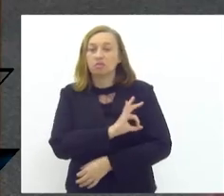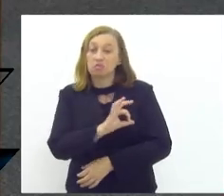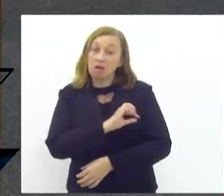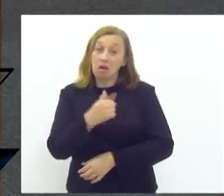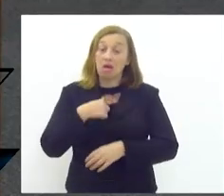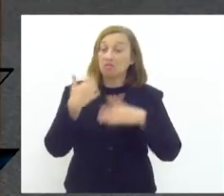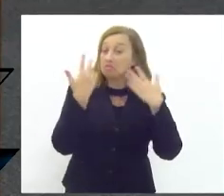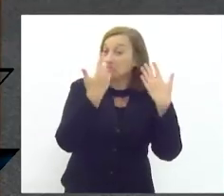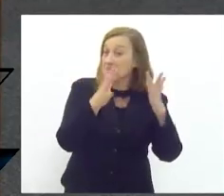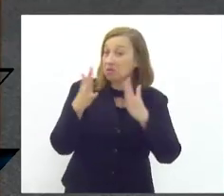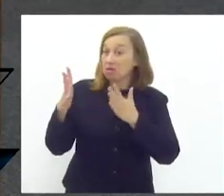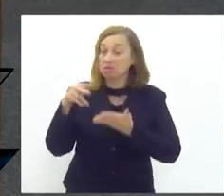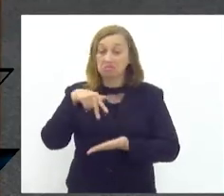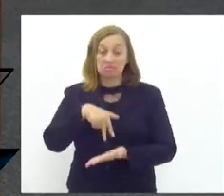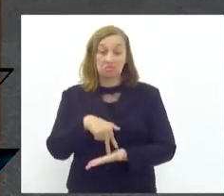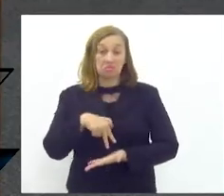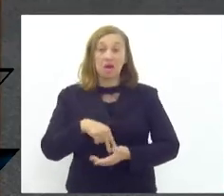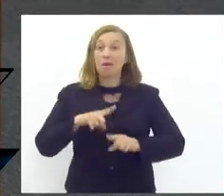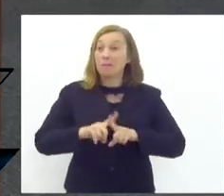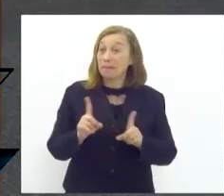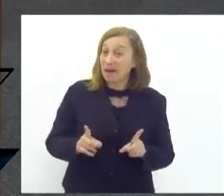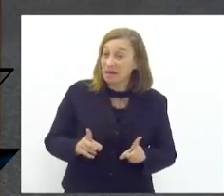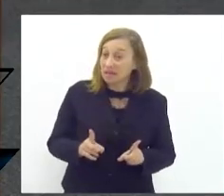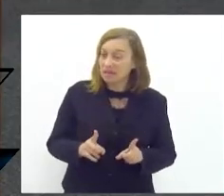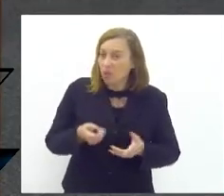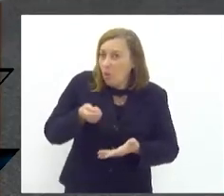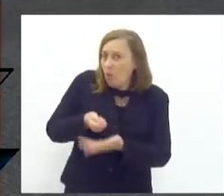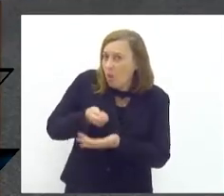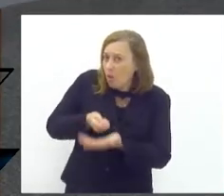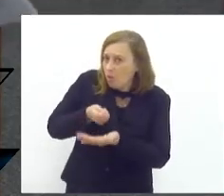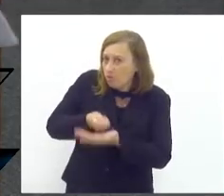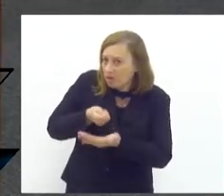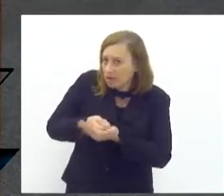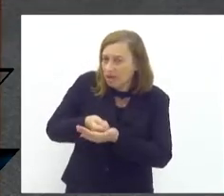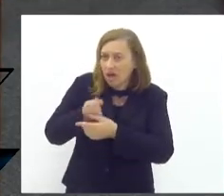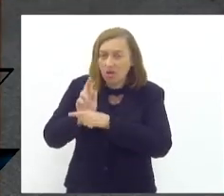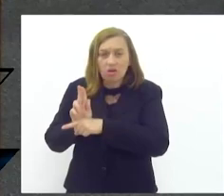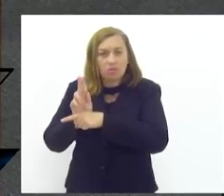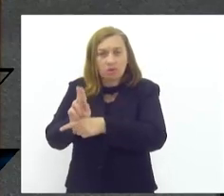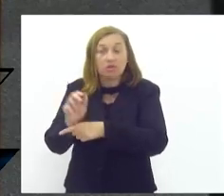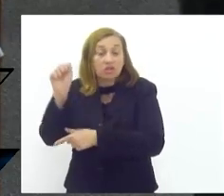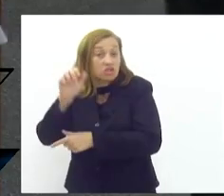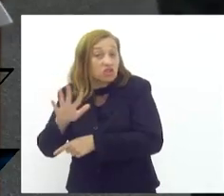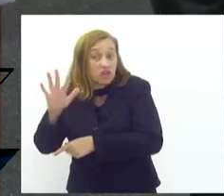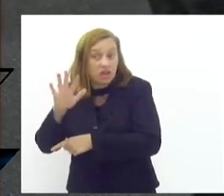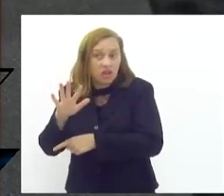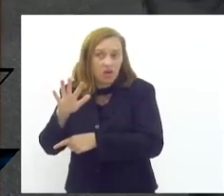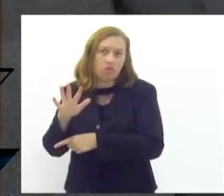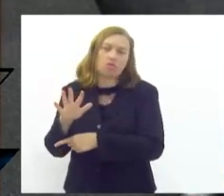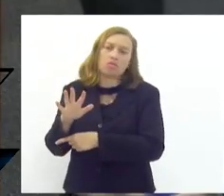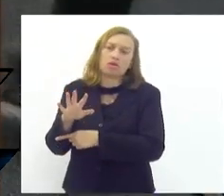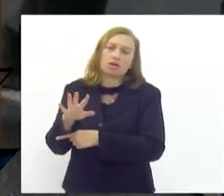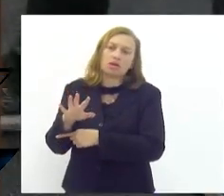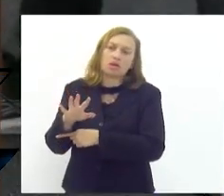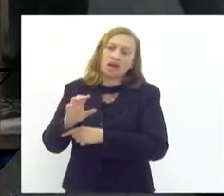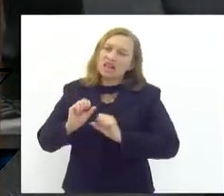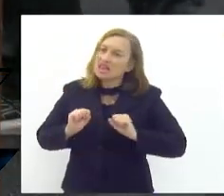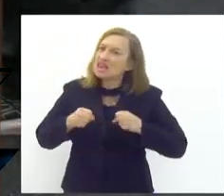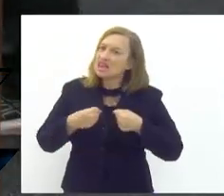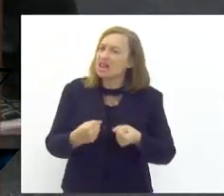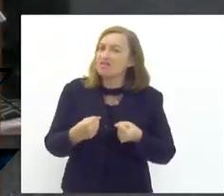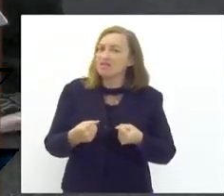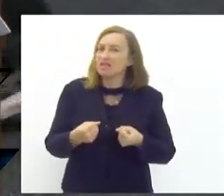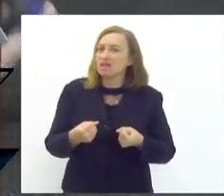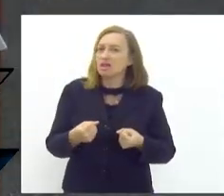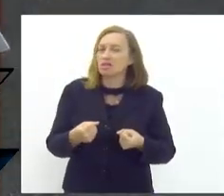aplaudindo de peça decisão mas obrigada a procuradoria geral a fazer essa essa